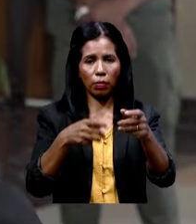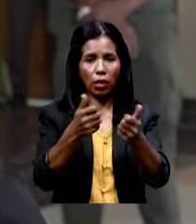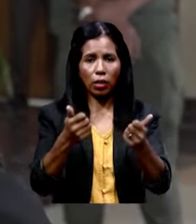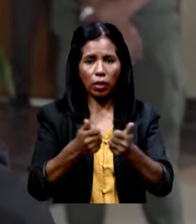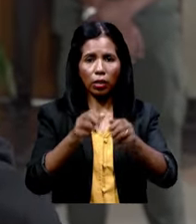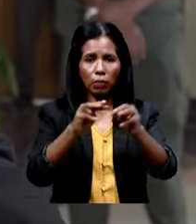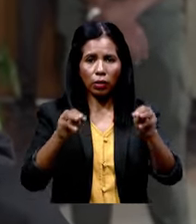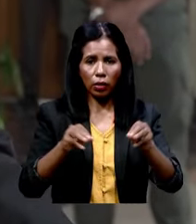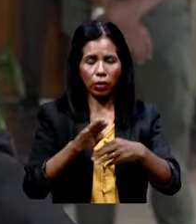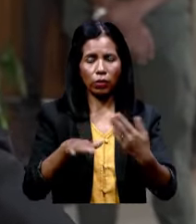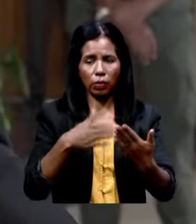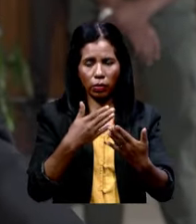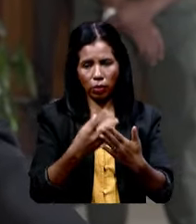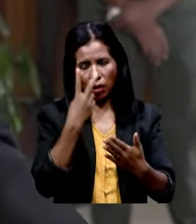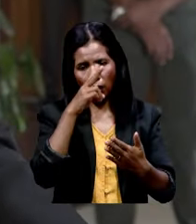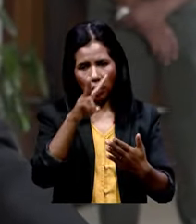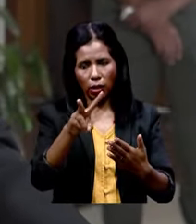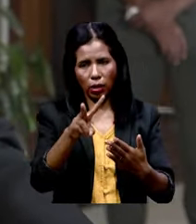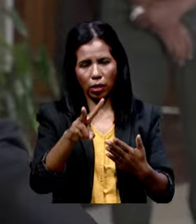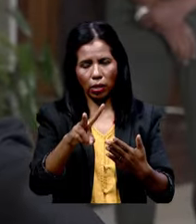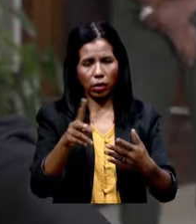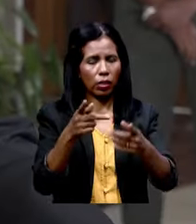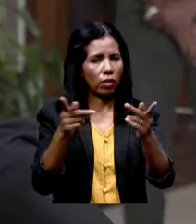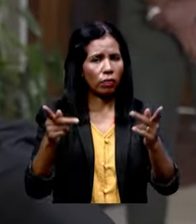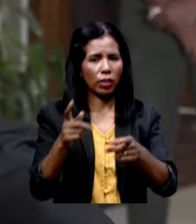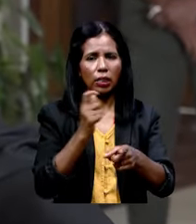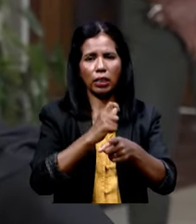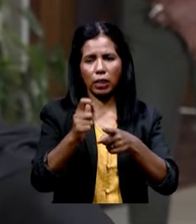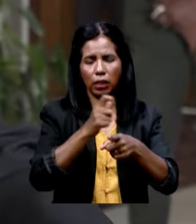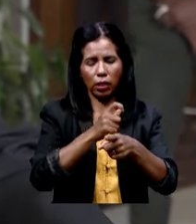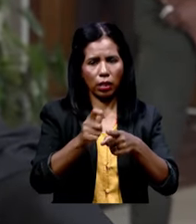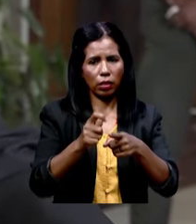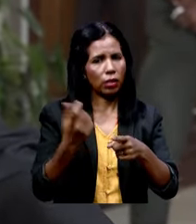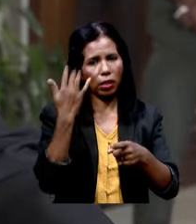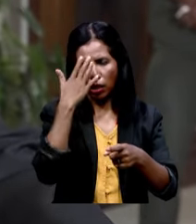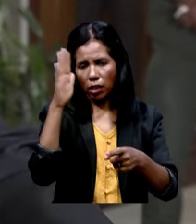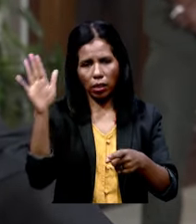to, nem bem, e eu faço em treino, mas se não lá conhece está.